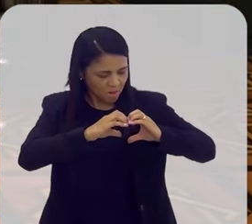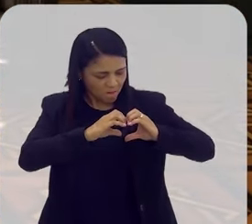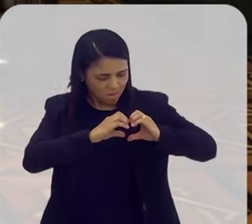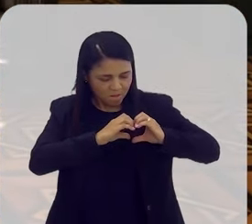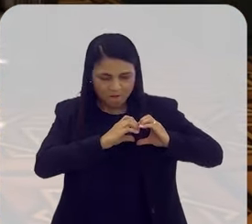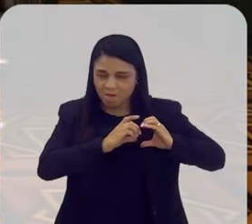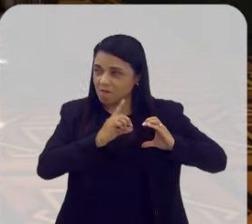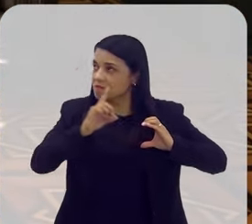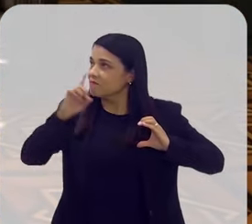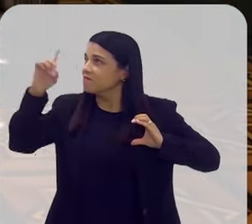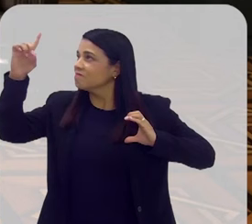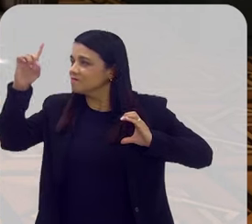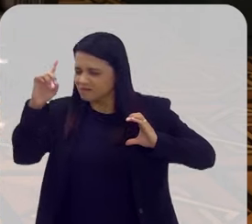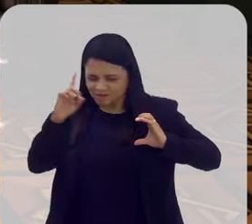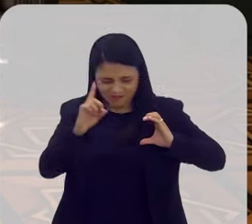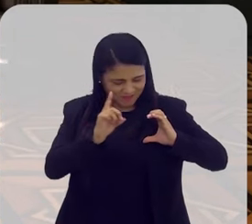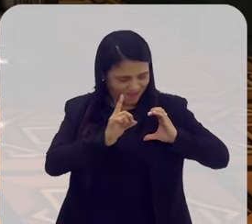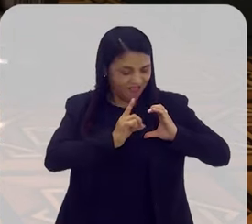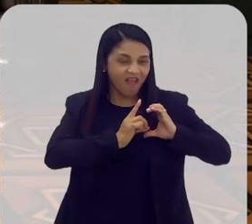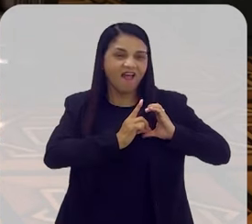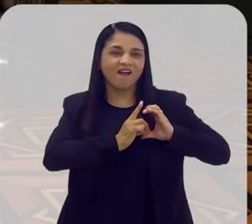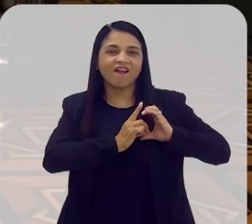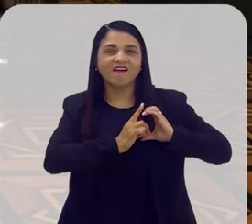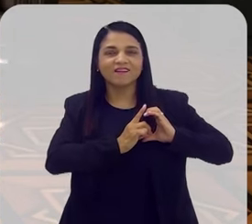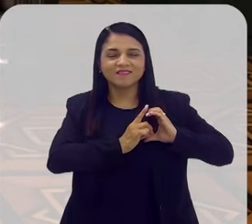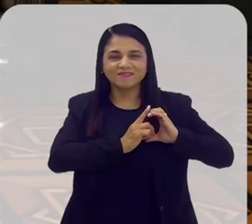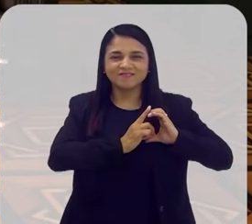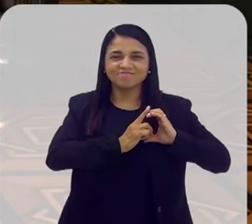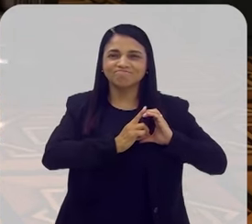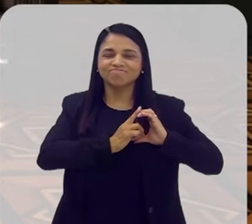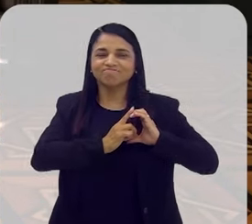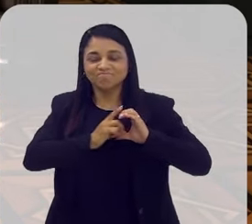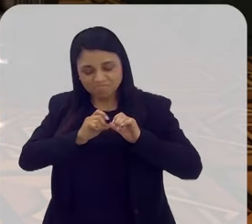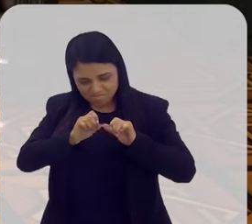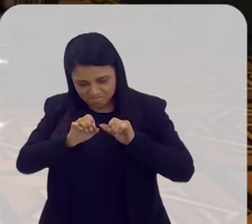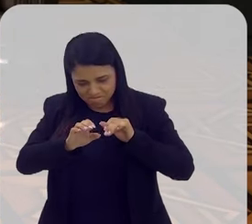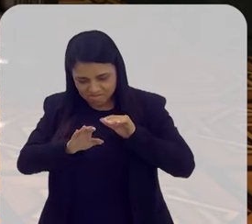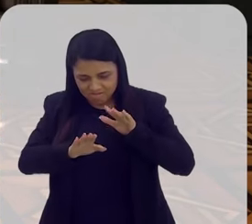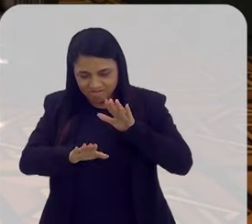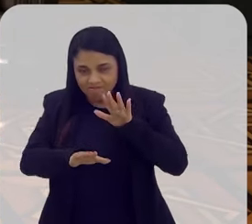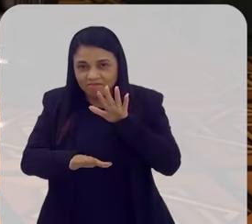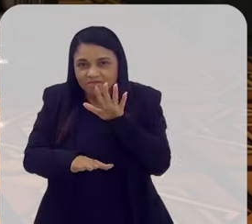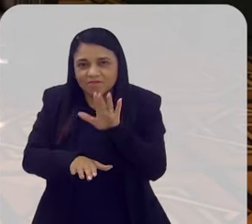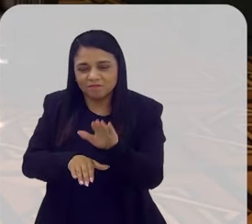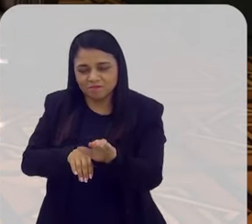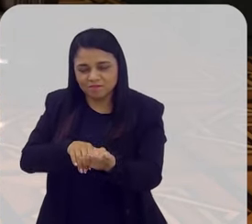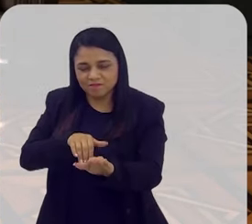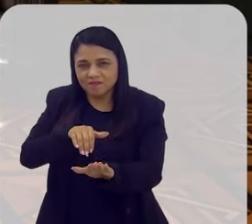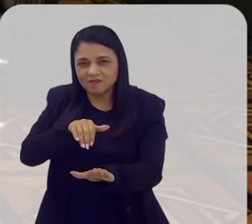toque o seu coração, que os meus pés.